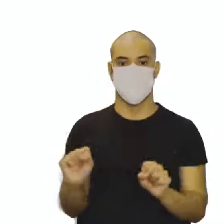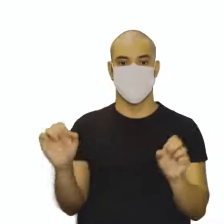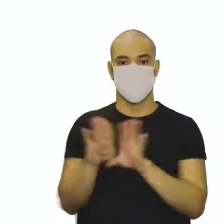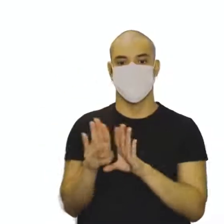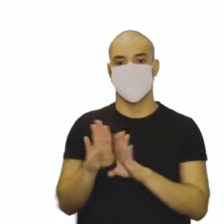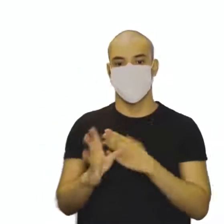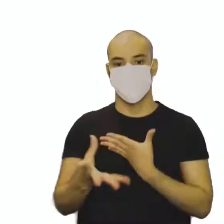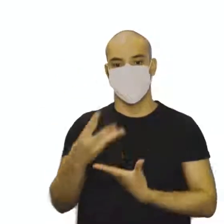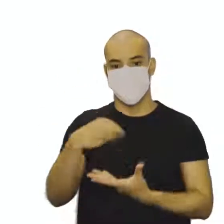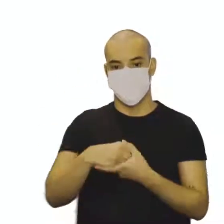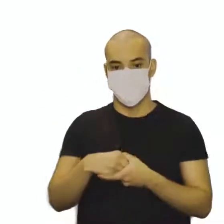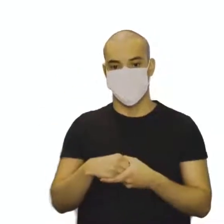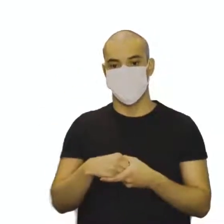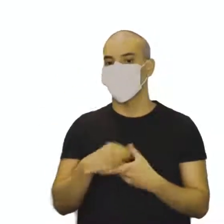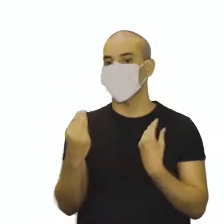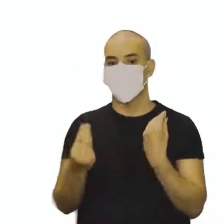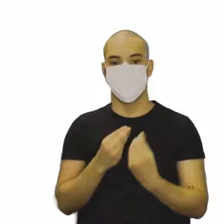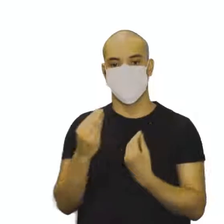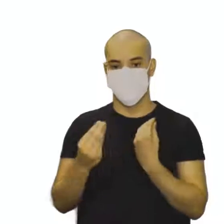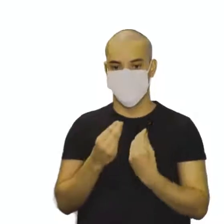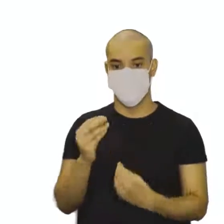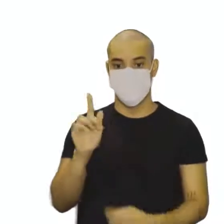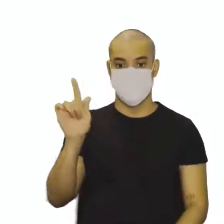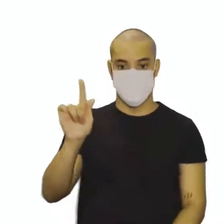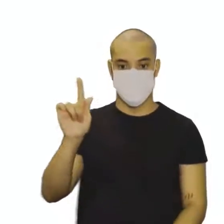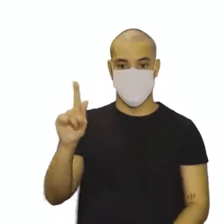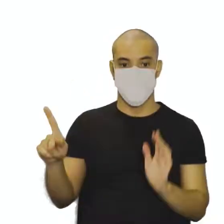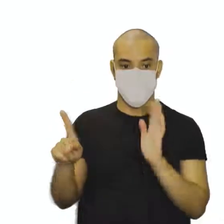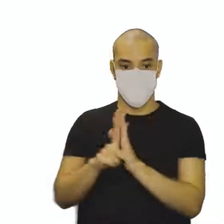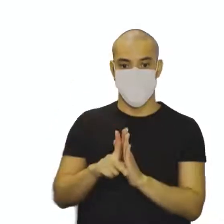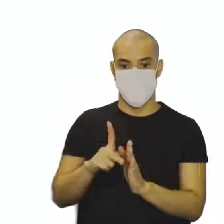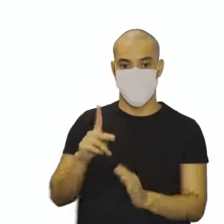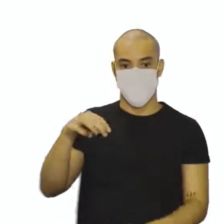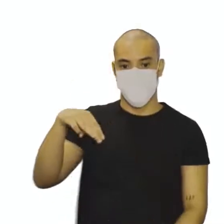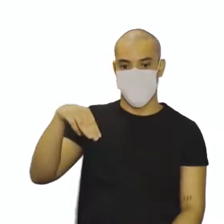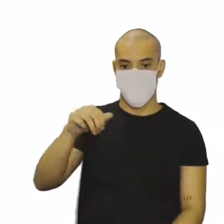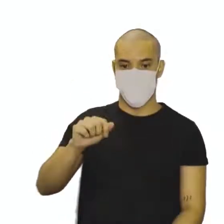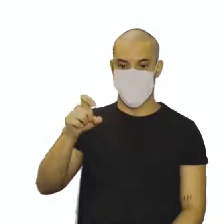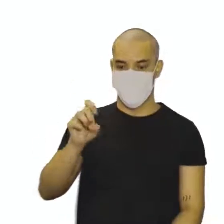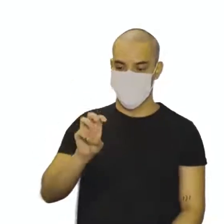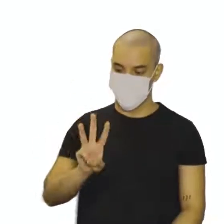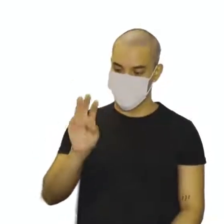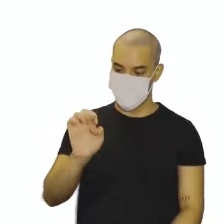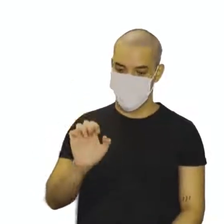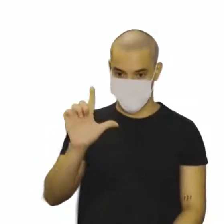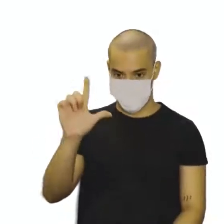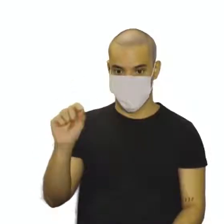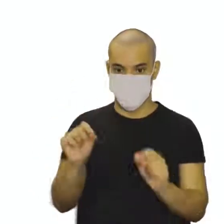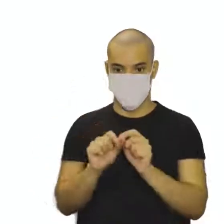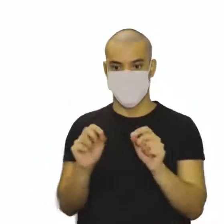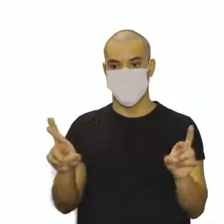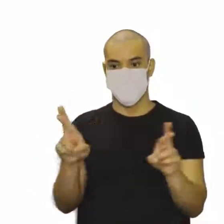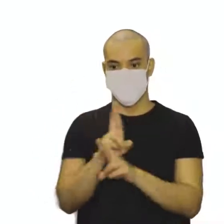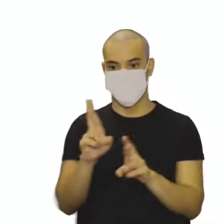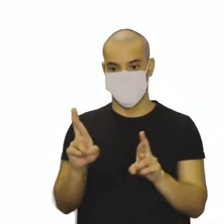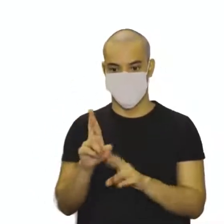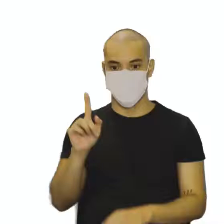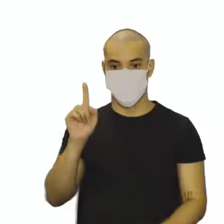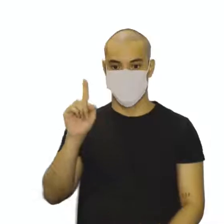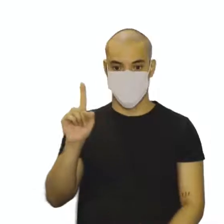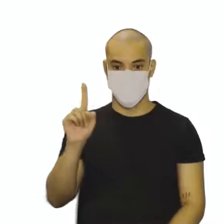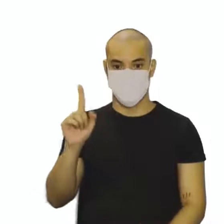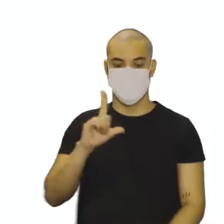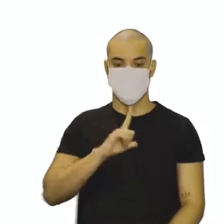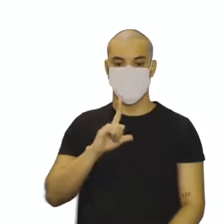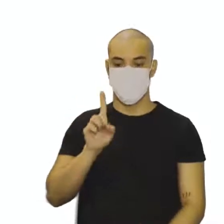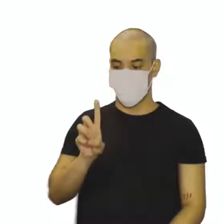por grama por centímetro cúbico, que é o Maxwell, tá? E aqui só para a gente fazer uma relação, 1 Weber tem 10